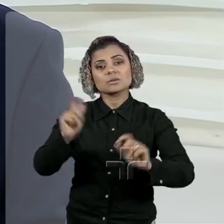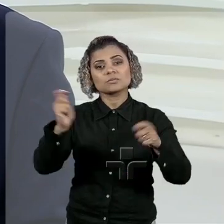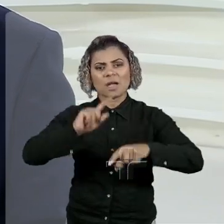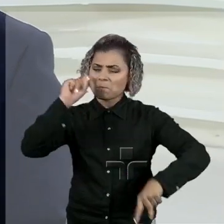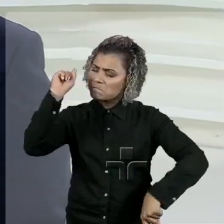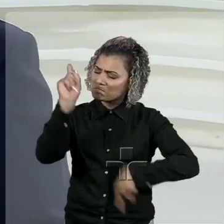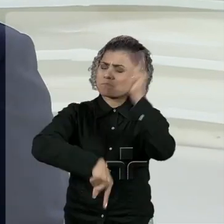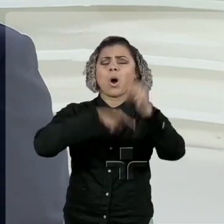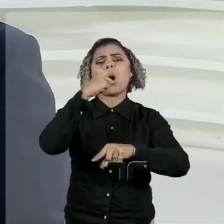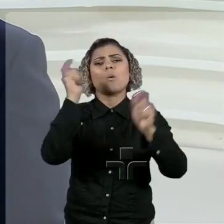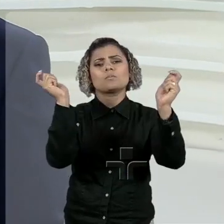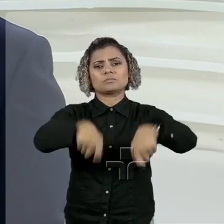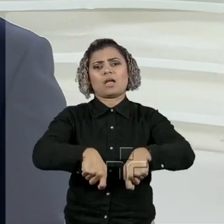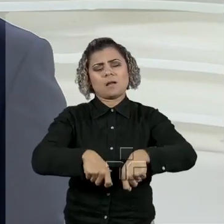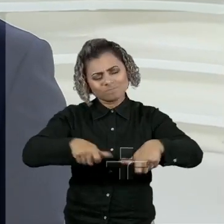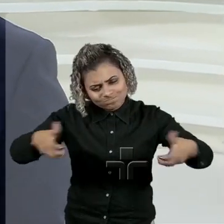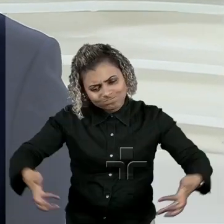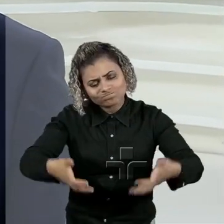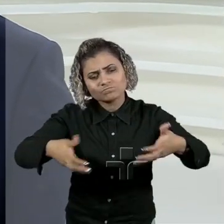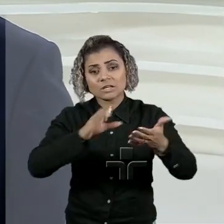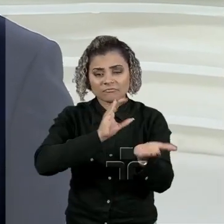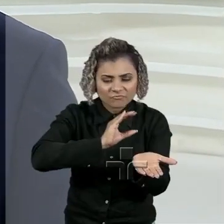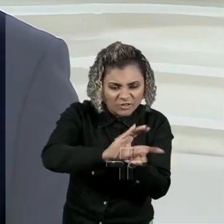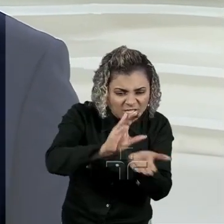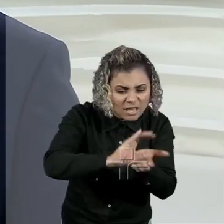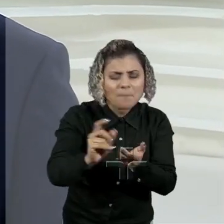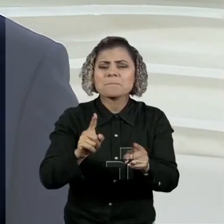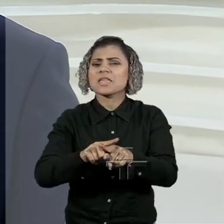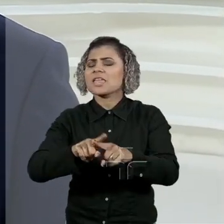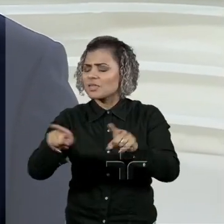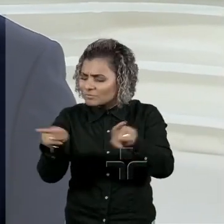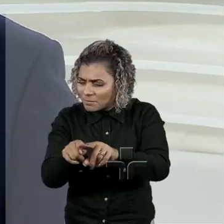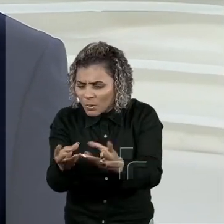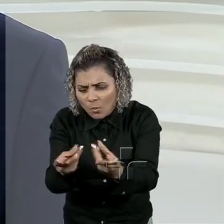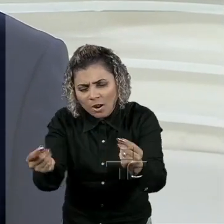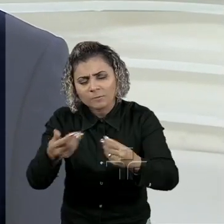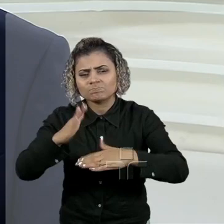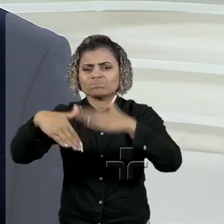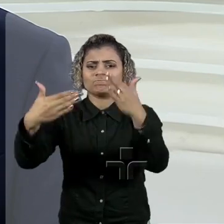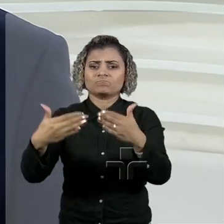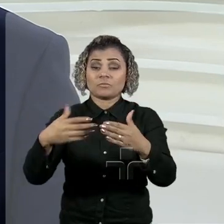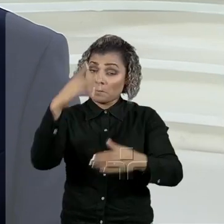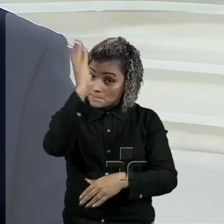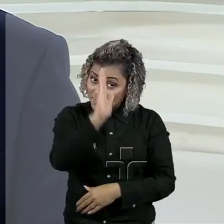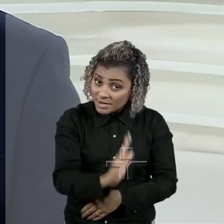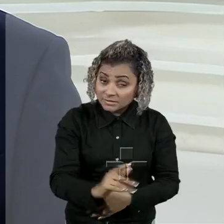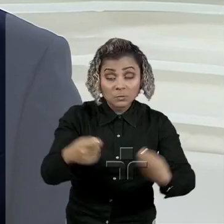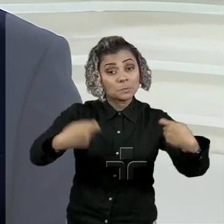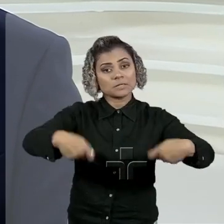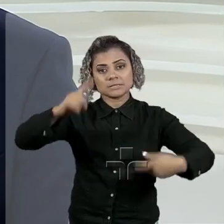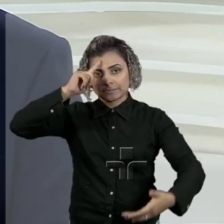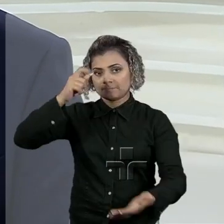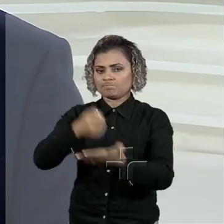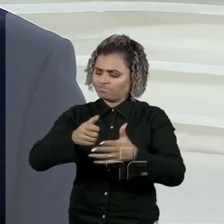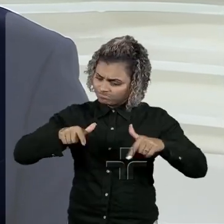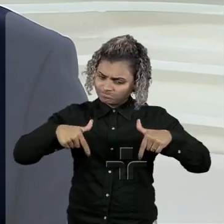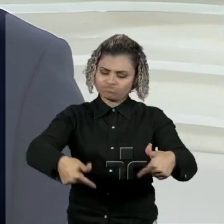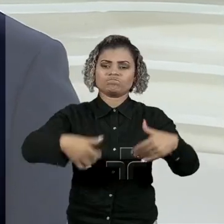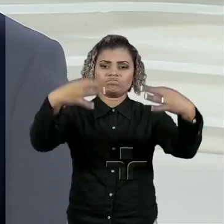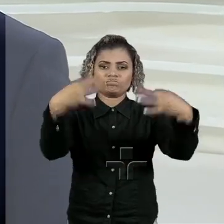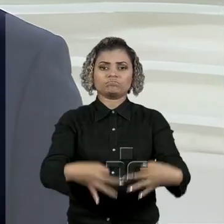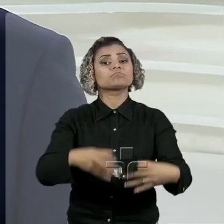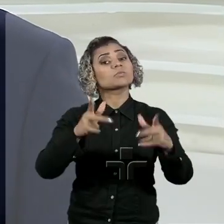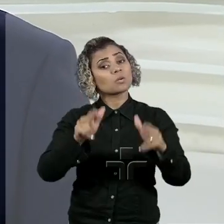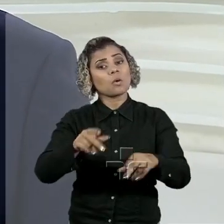salto gigantesco com o financiamento, com as condições adequadas. Acho que o Brasil precisa tomar essa decisão, como